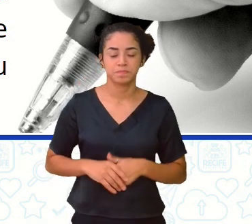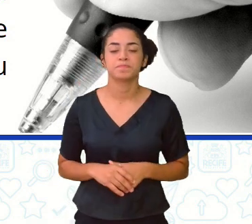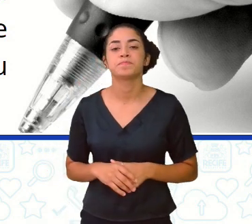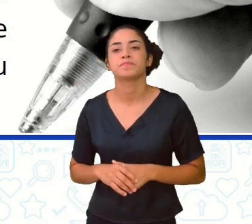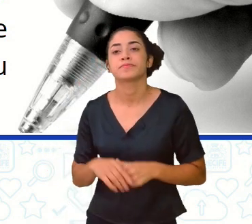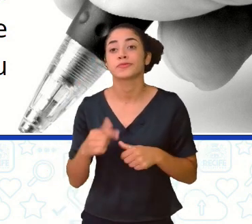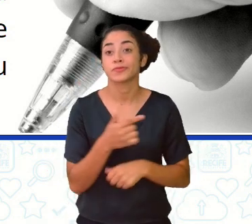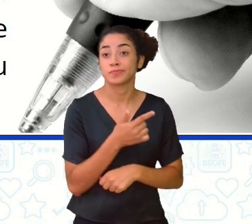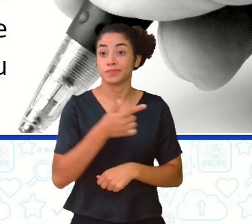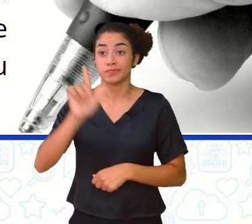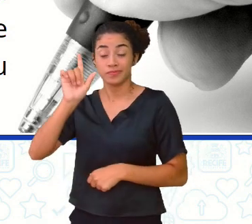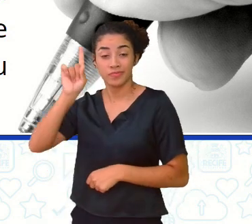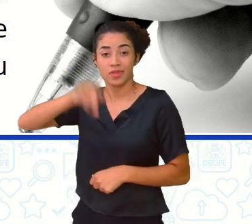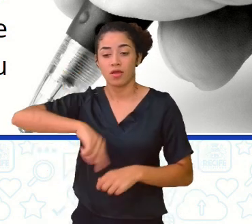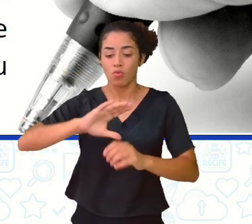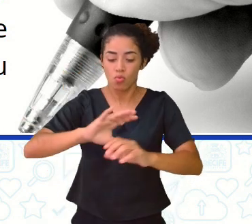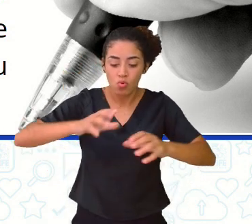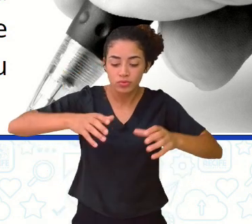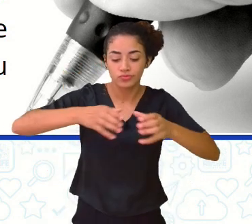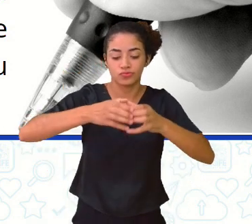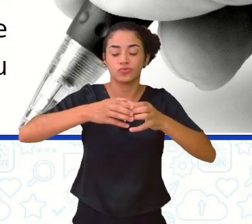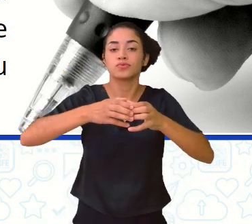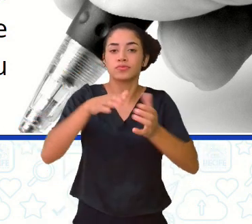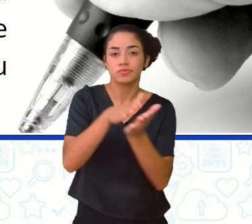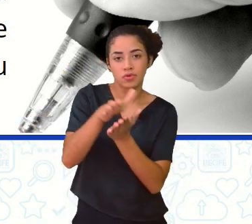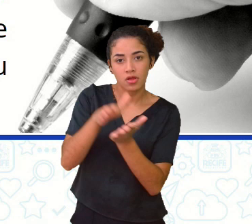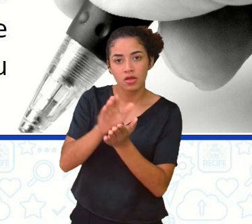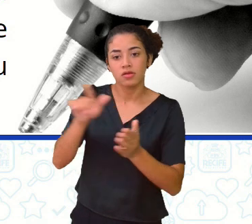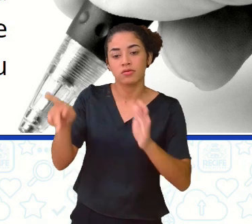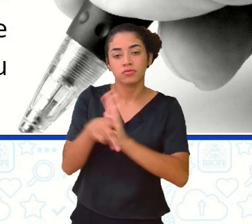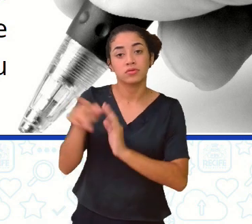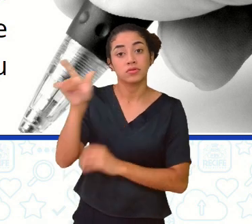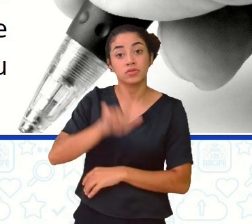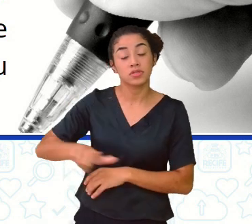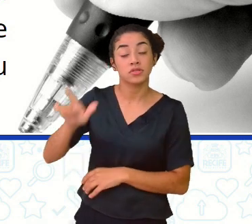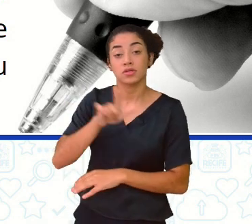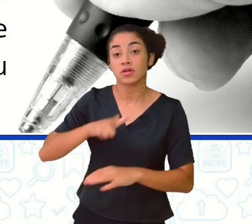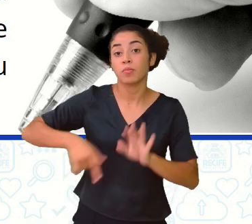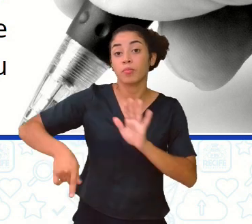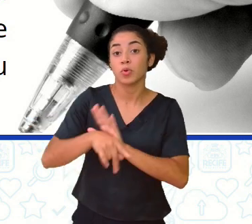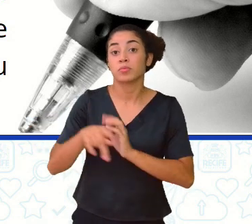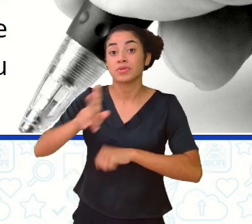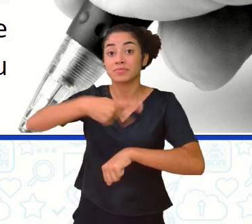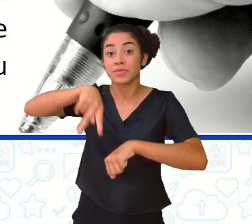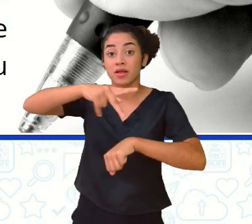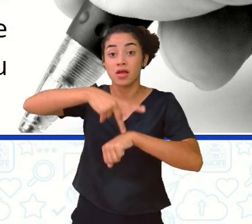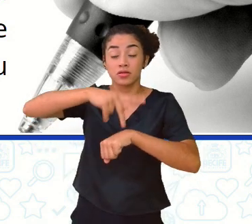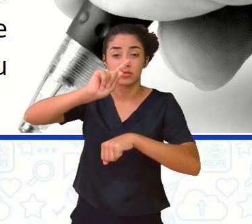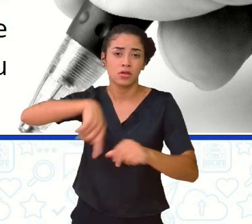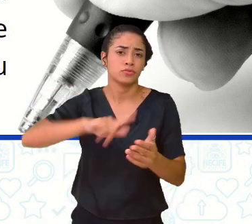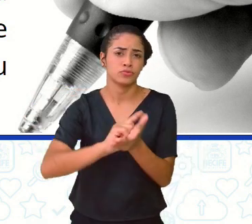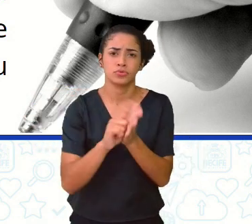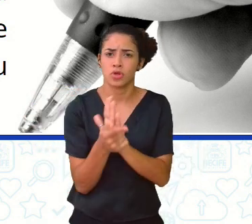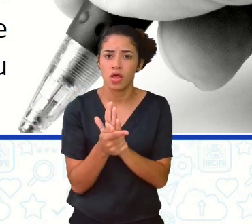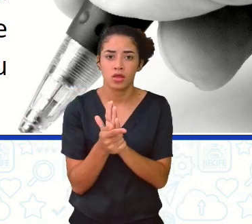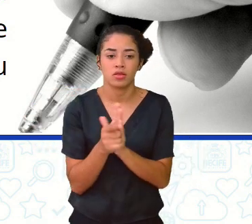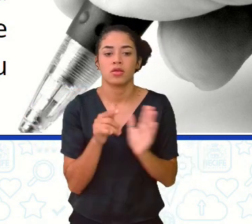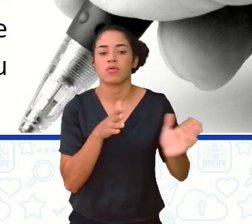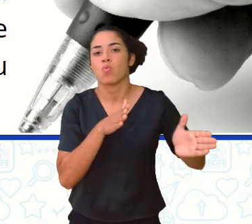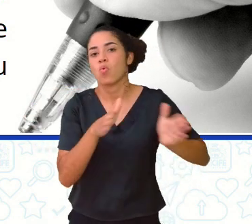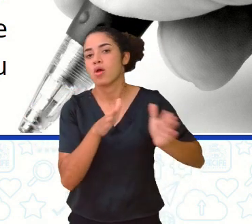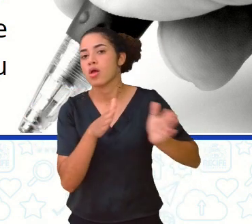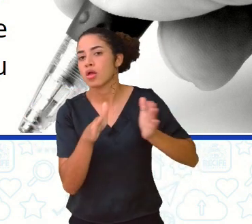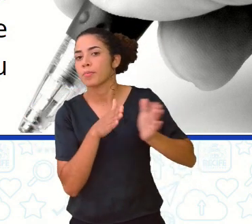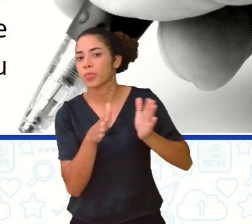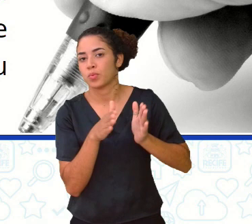Outra definição é o conjunto das obras literárias de um país, um gênero, uma época, etc.,